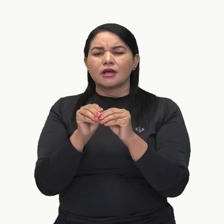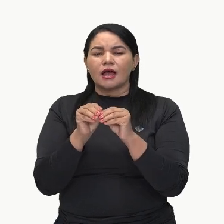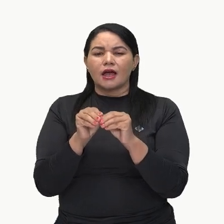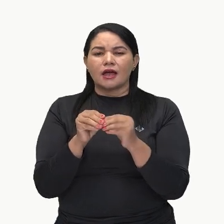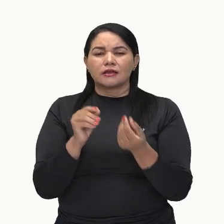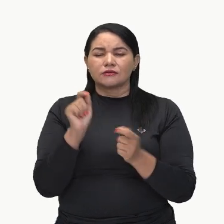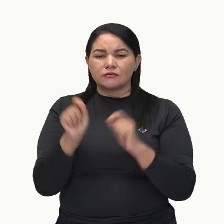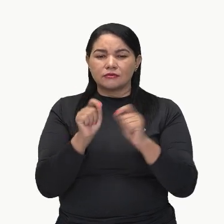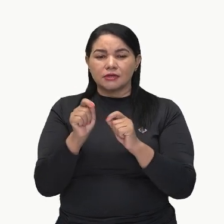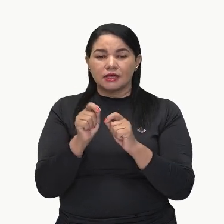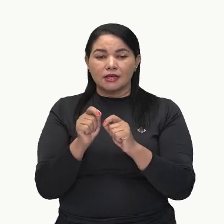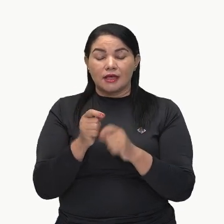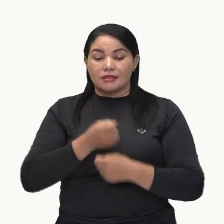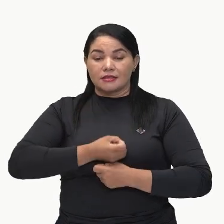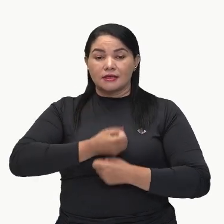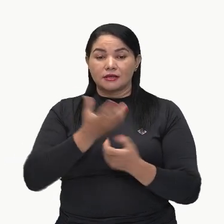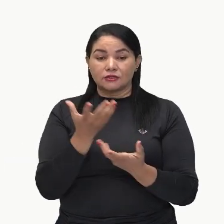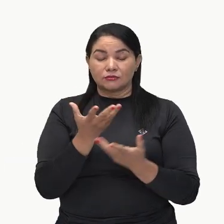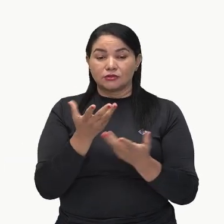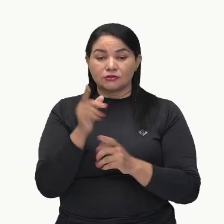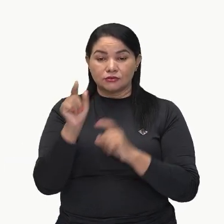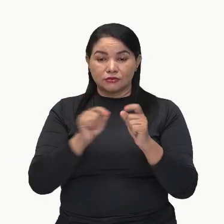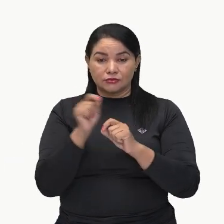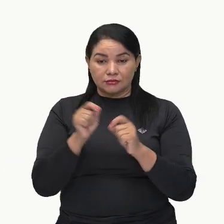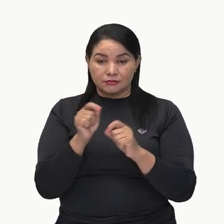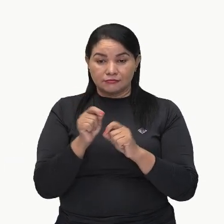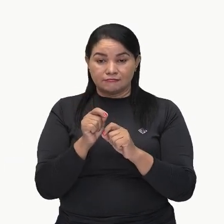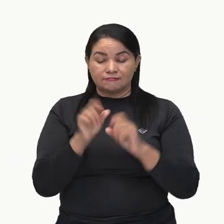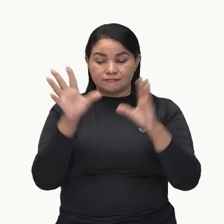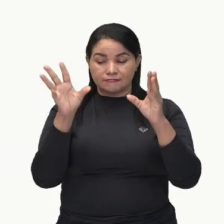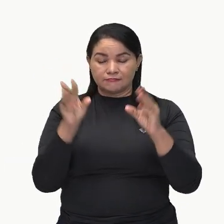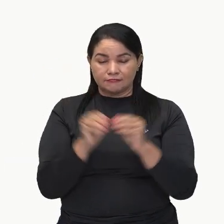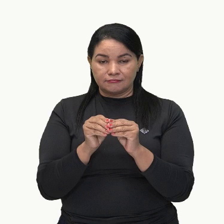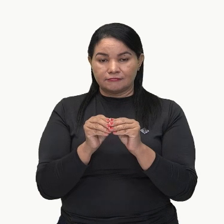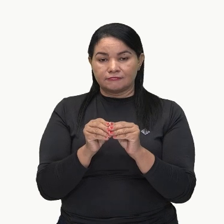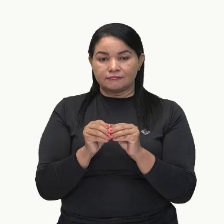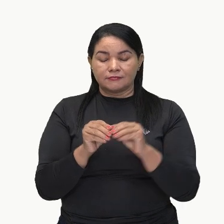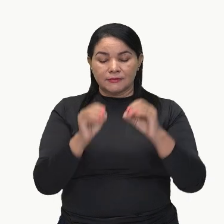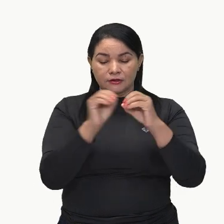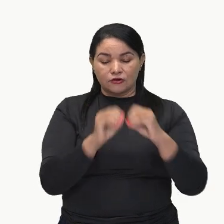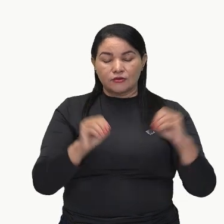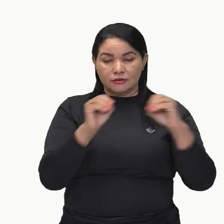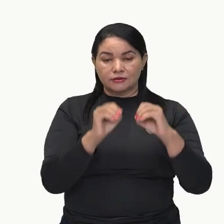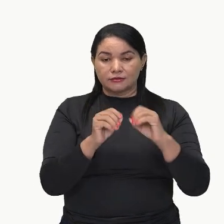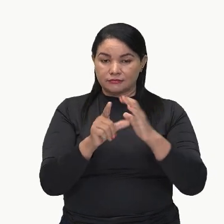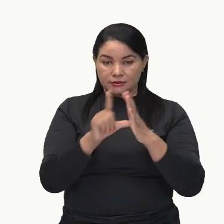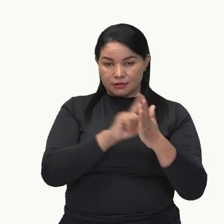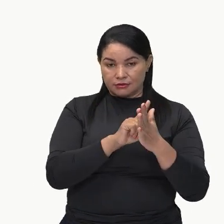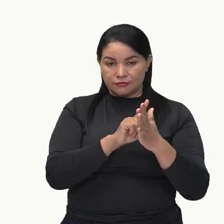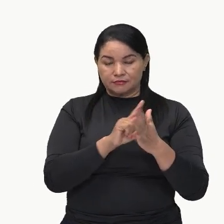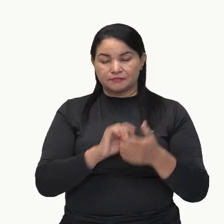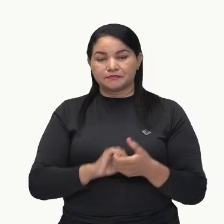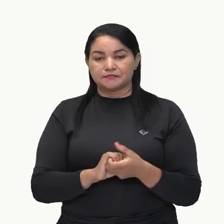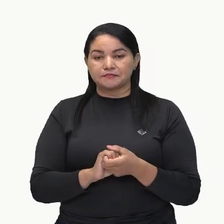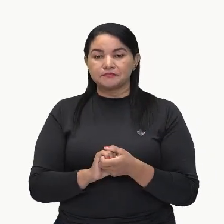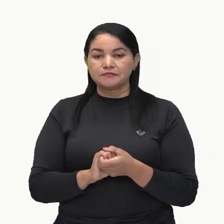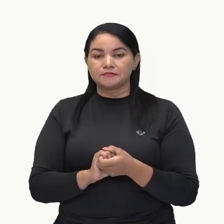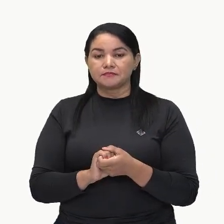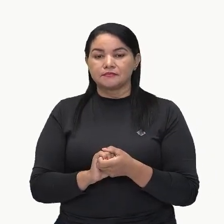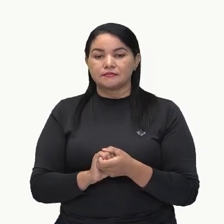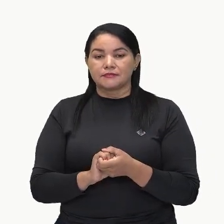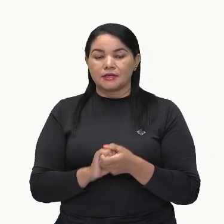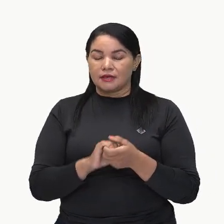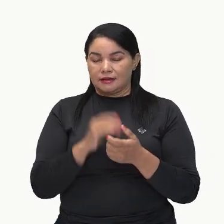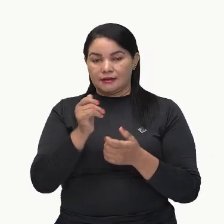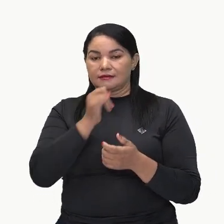a conclusão de uma ideia expressa em uma oração anterior, em um período anterior, enfim, né? Então, eu apresentei